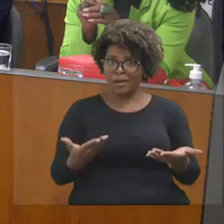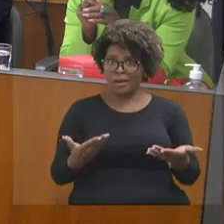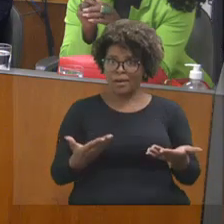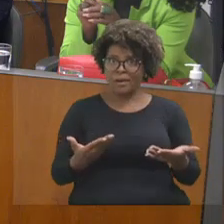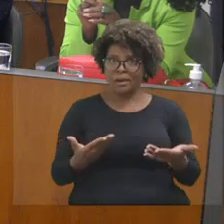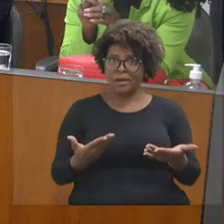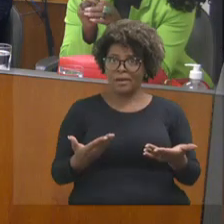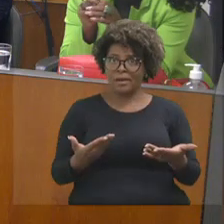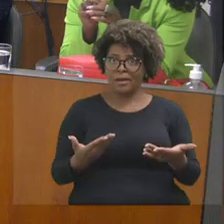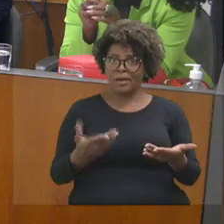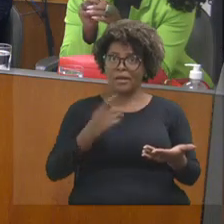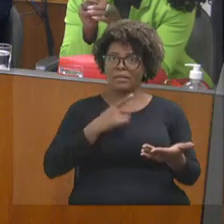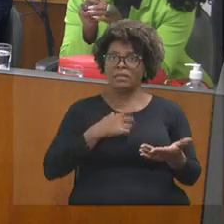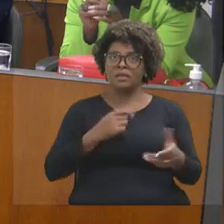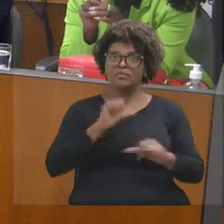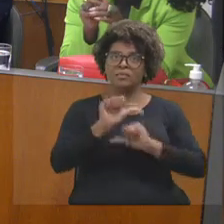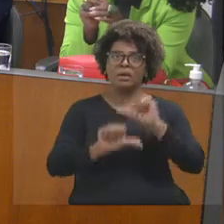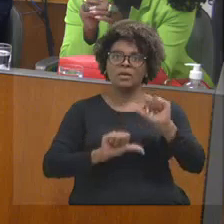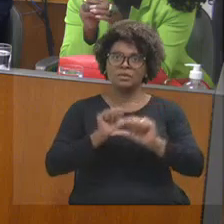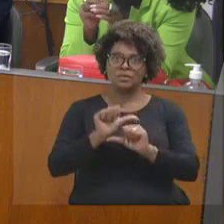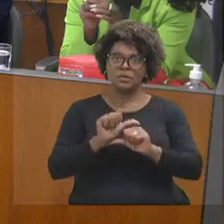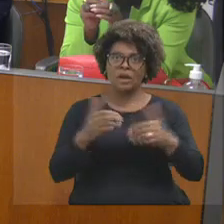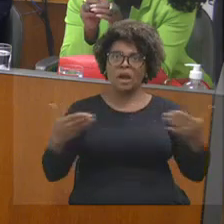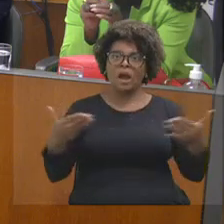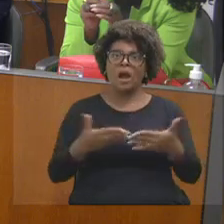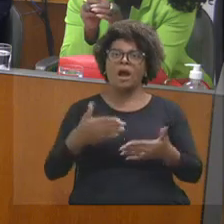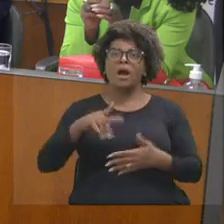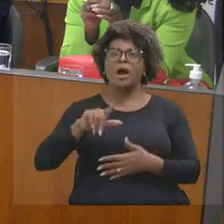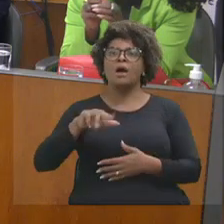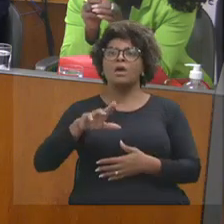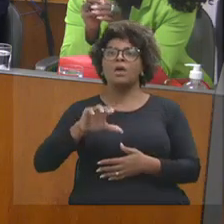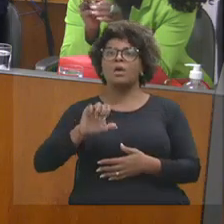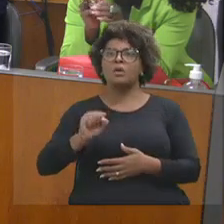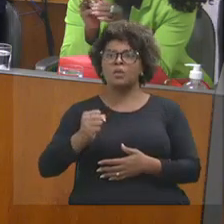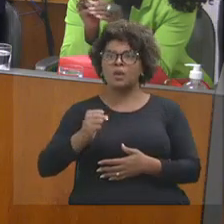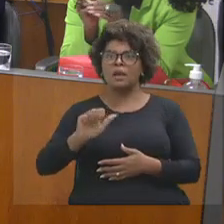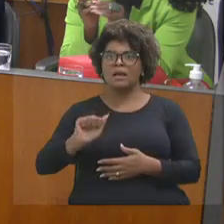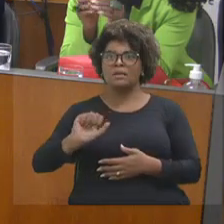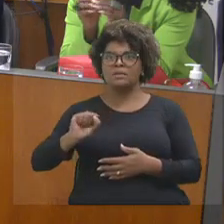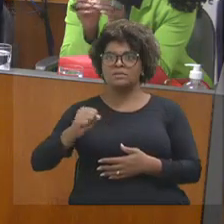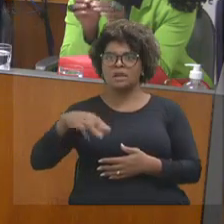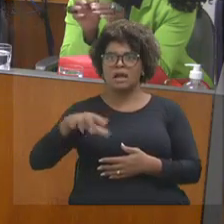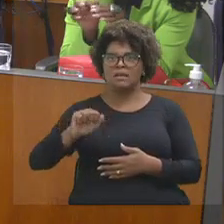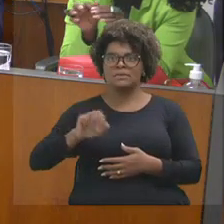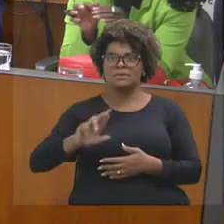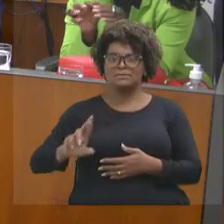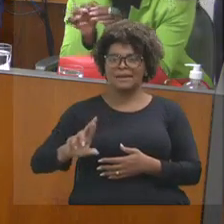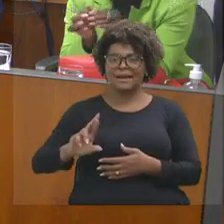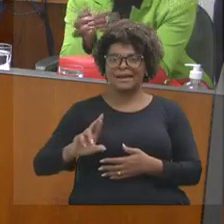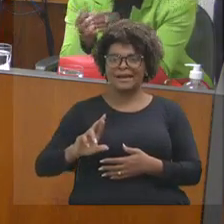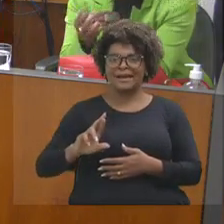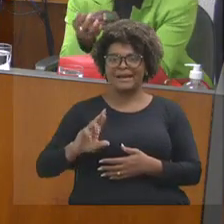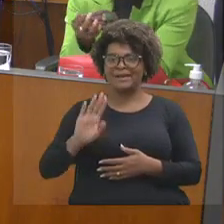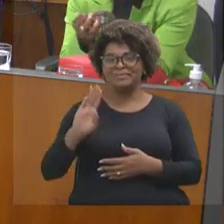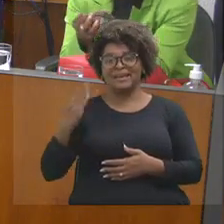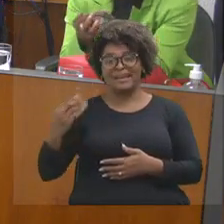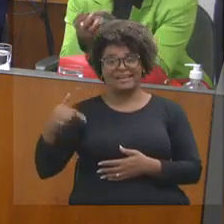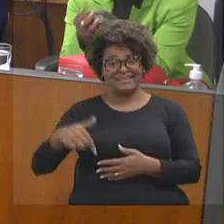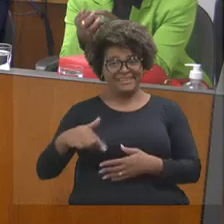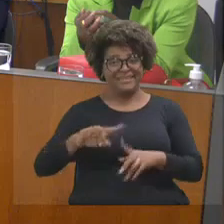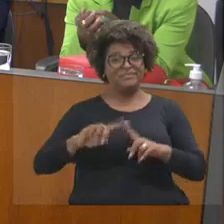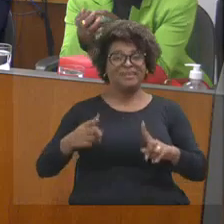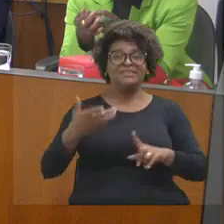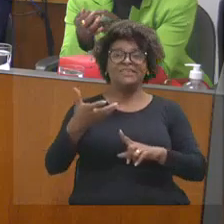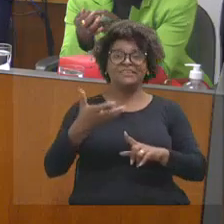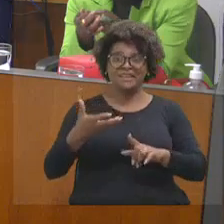a ovo inversão Tá bom então vamos passar para o Lucas lasmar tão me vendendo aqui tá vendo mas eu queria passar aqui para